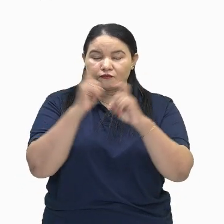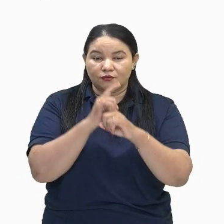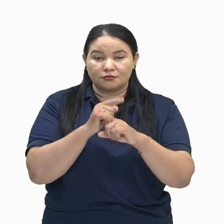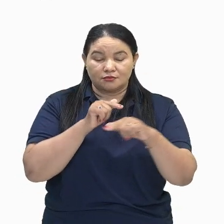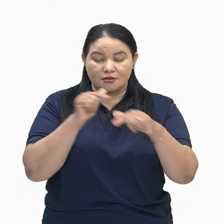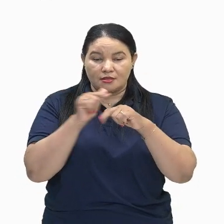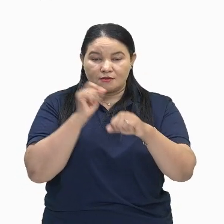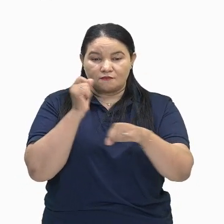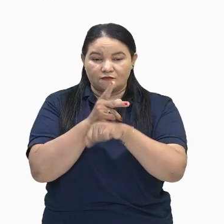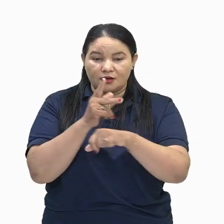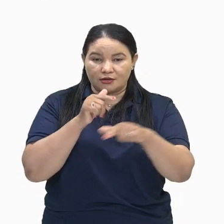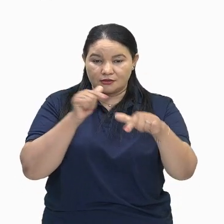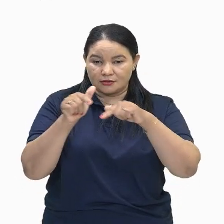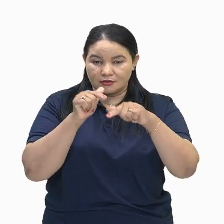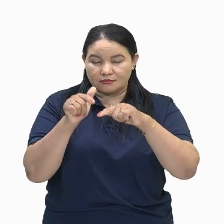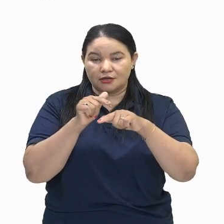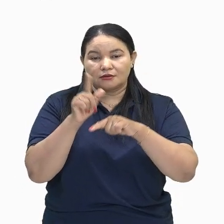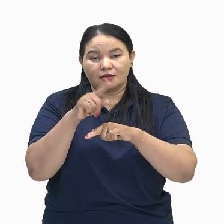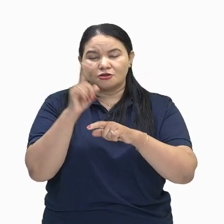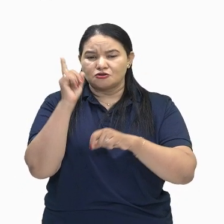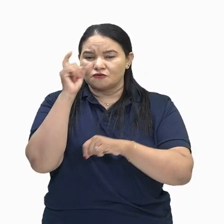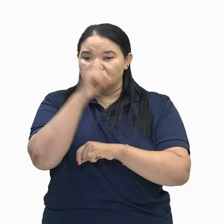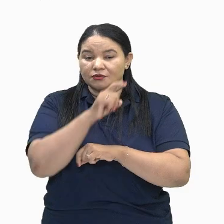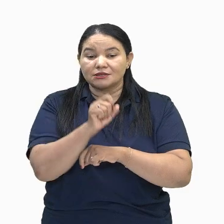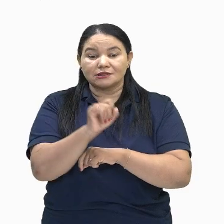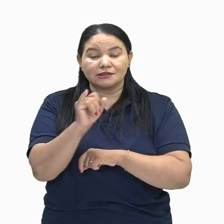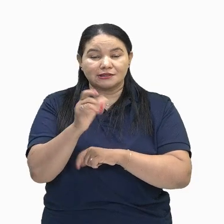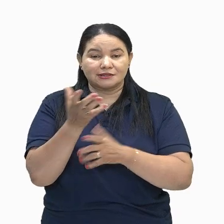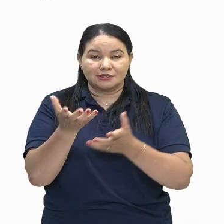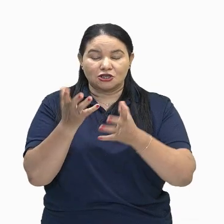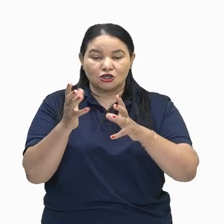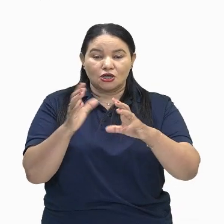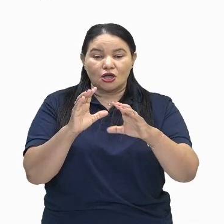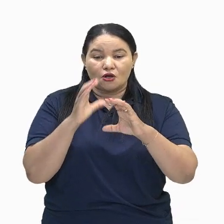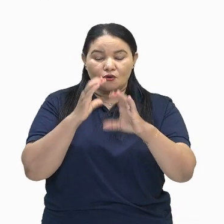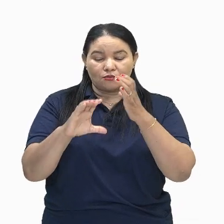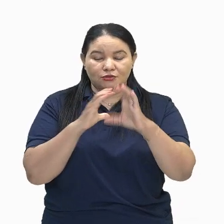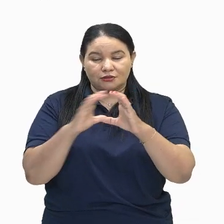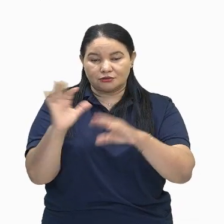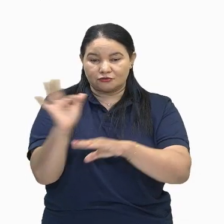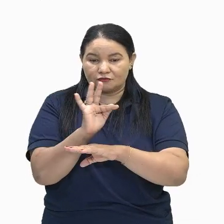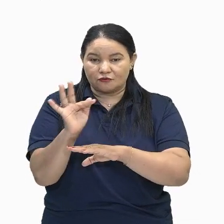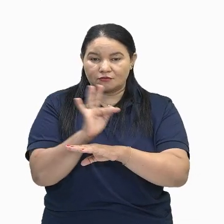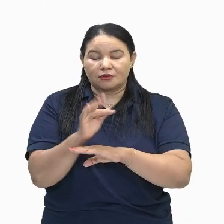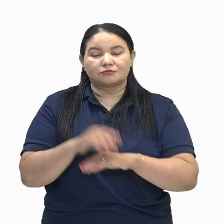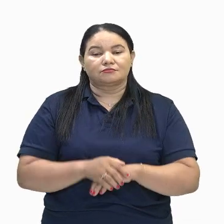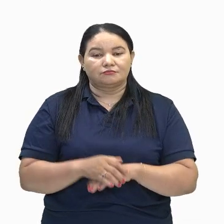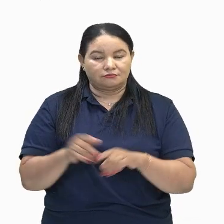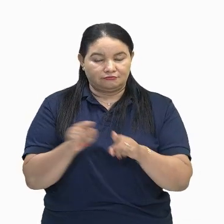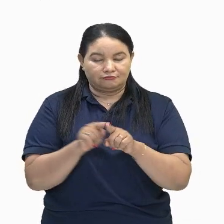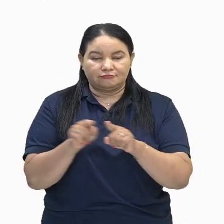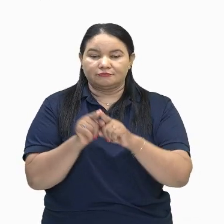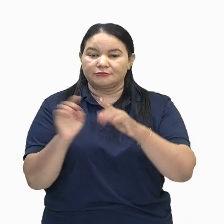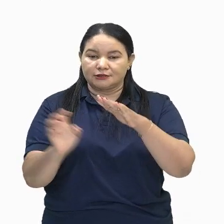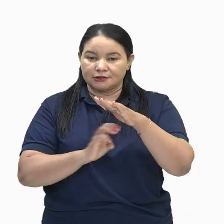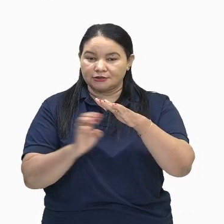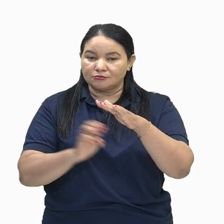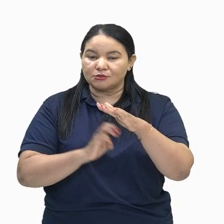emprego, especialmente se requerer comunicação formal. Então, as empresas também,